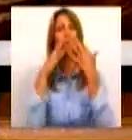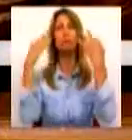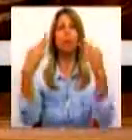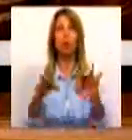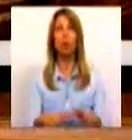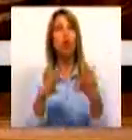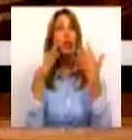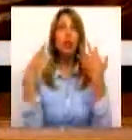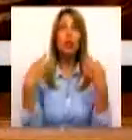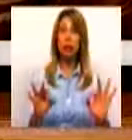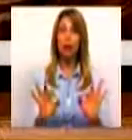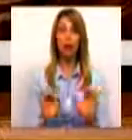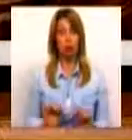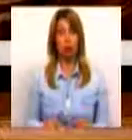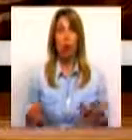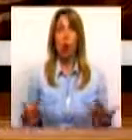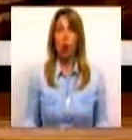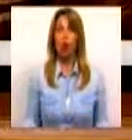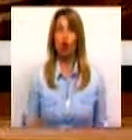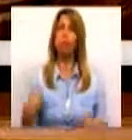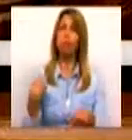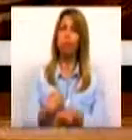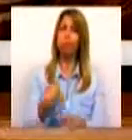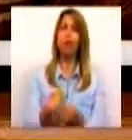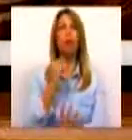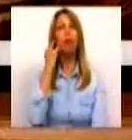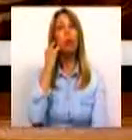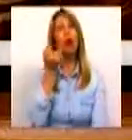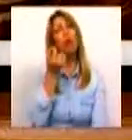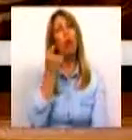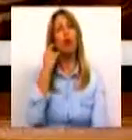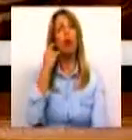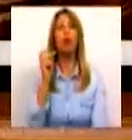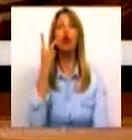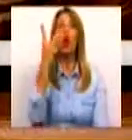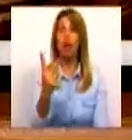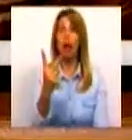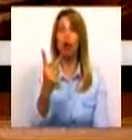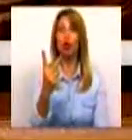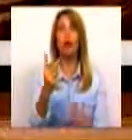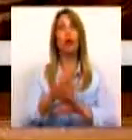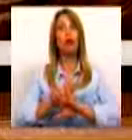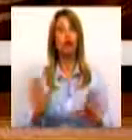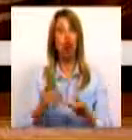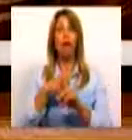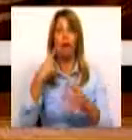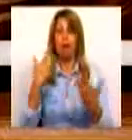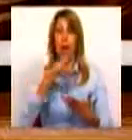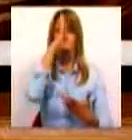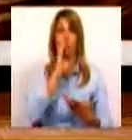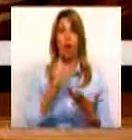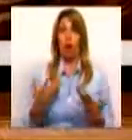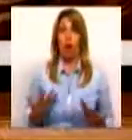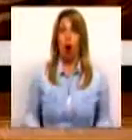tão simples que hoje, pouco mais de 2 anos envolvidos sobre a tomada de posse do atual Governo, já é